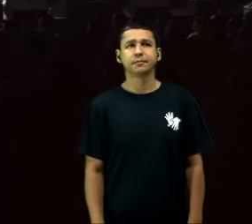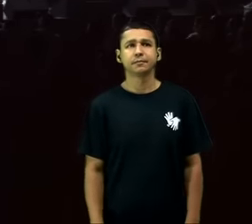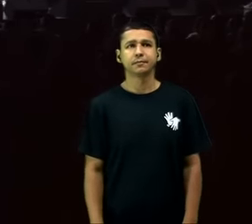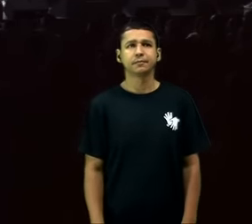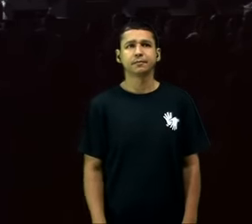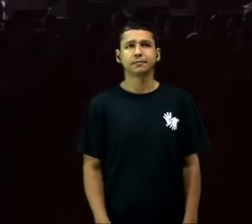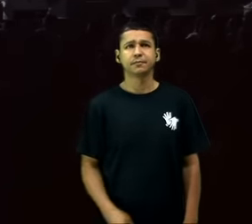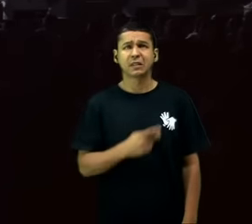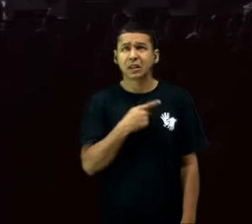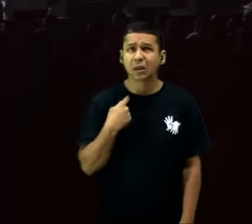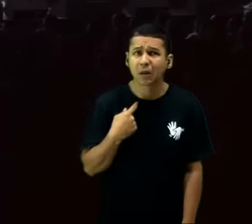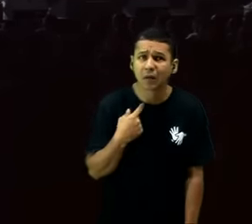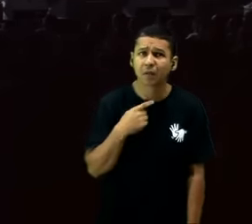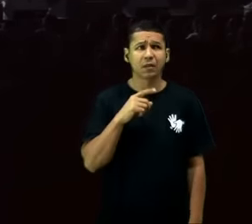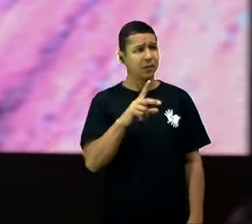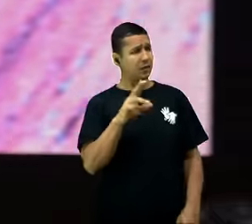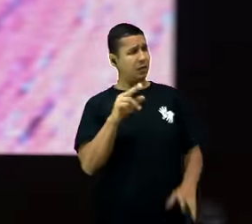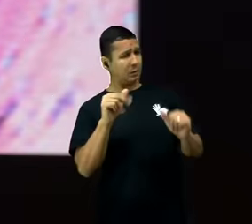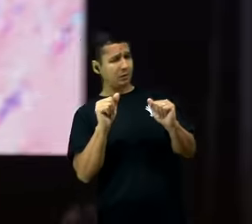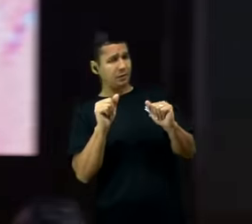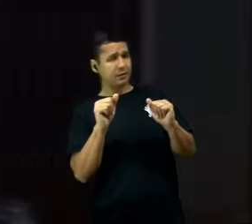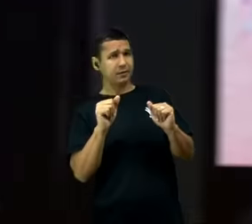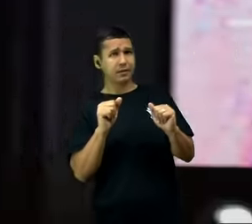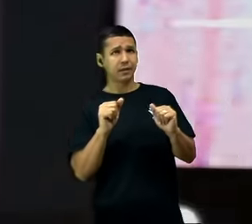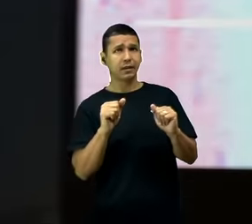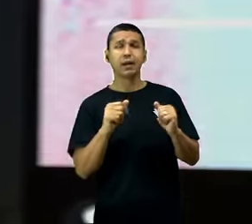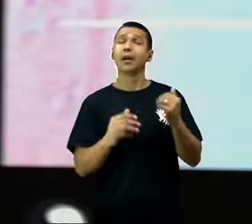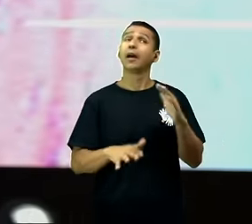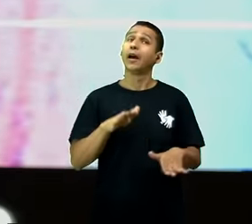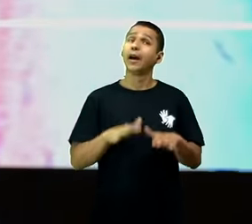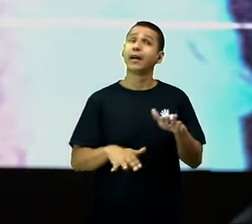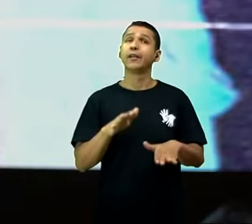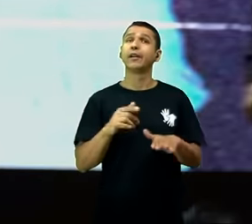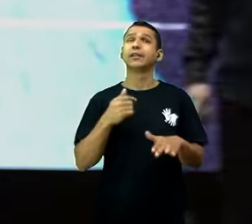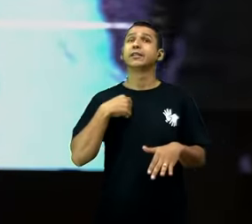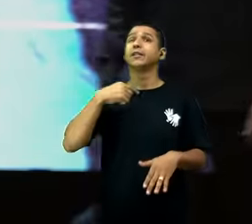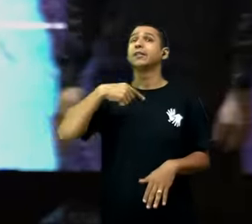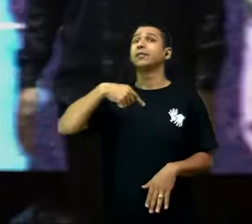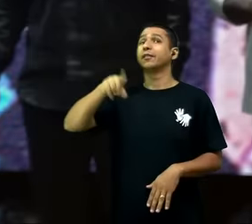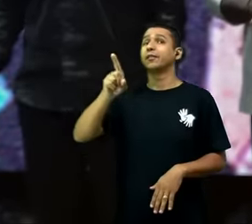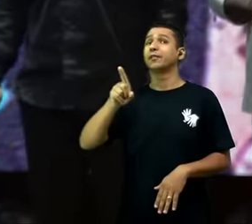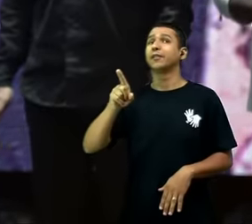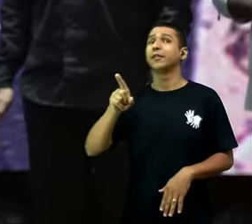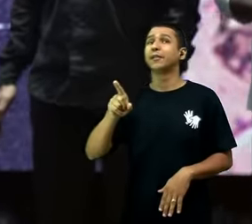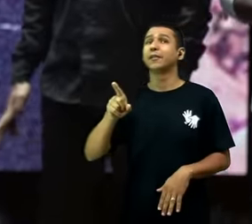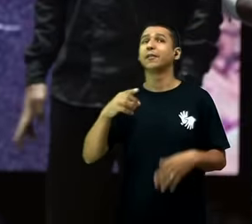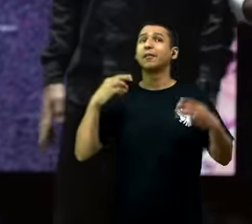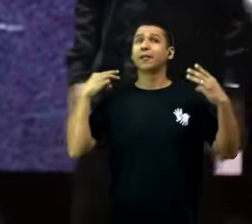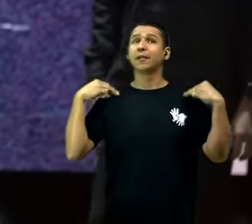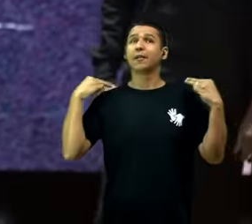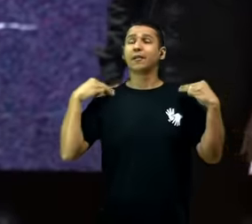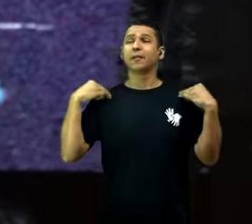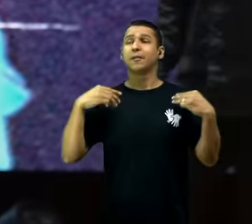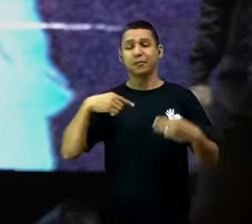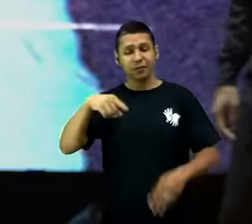O Senhor nunca mais, nunca mais. De vez em quando eu tenho que pegar minha loura e pô, vambora, vem cá, minha filha, vamos voltar para o Moriá,